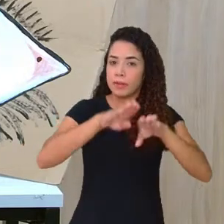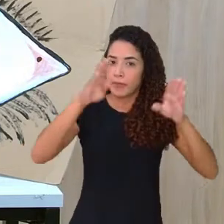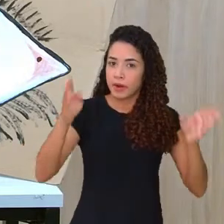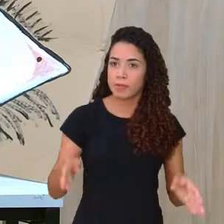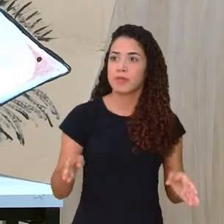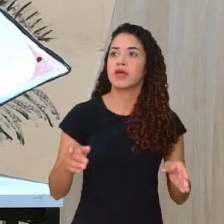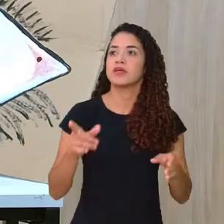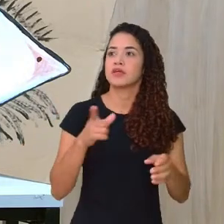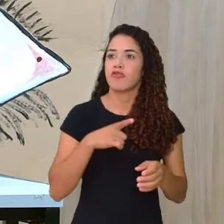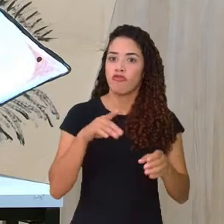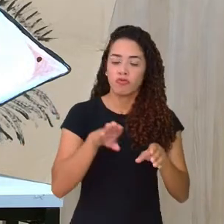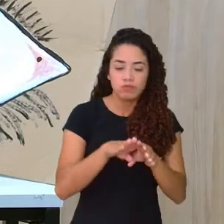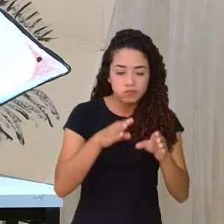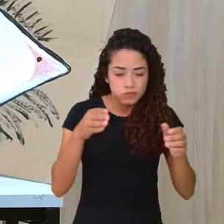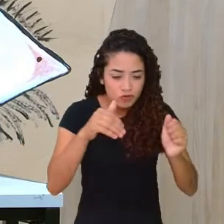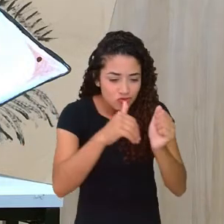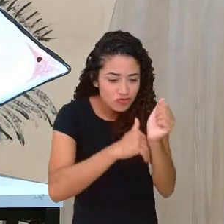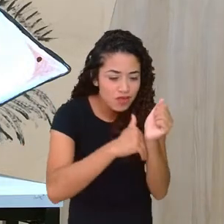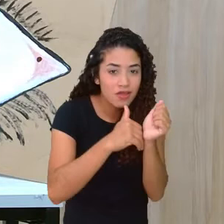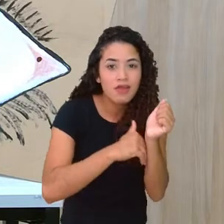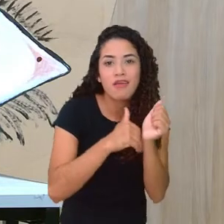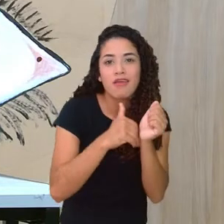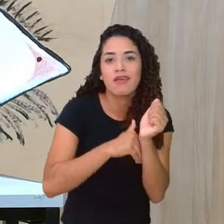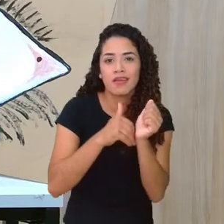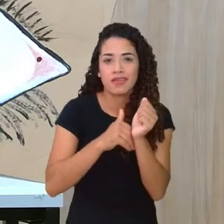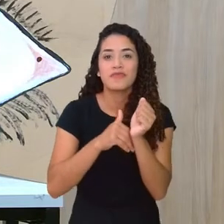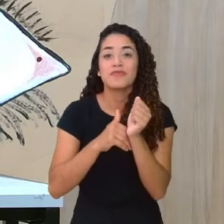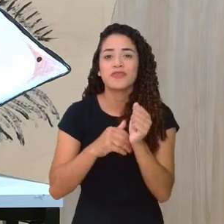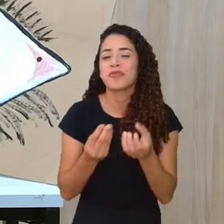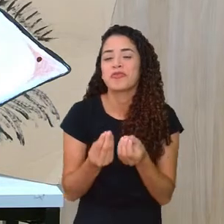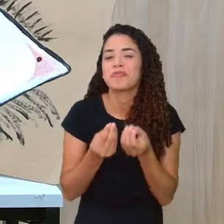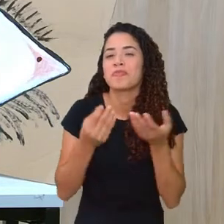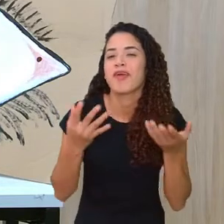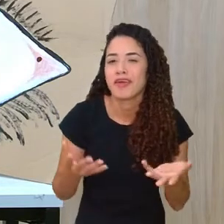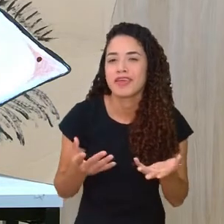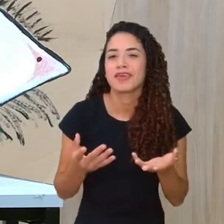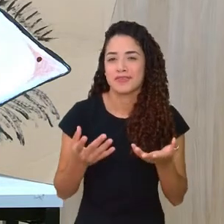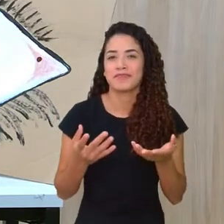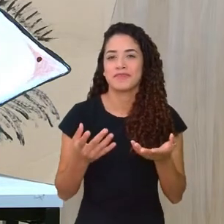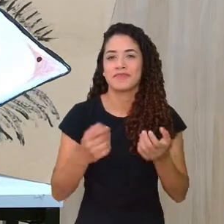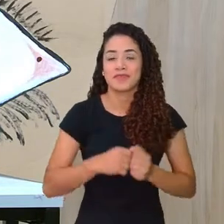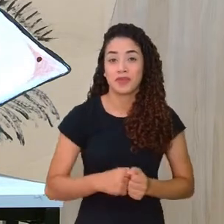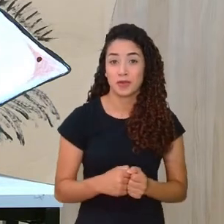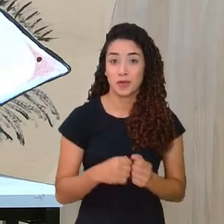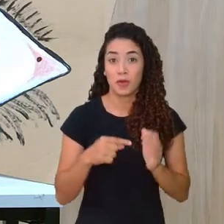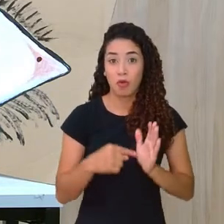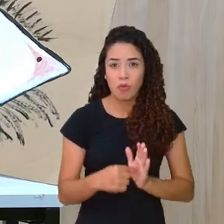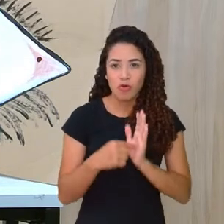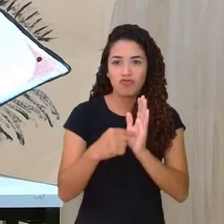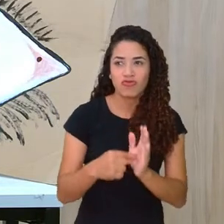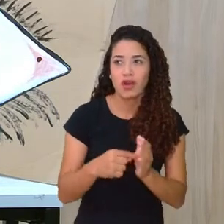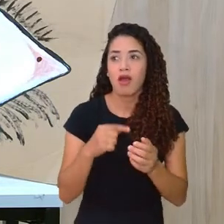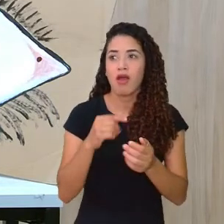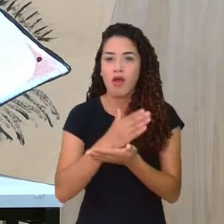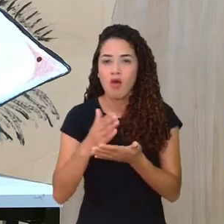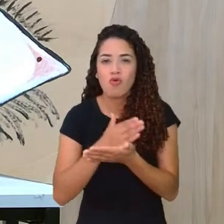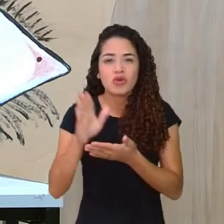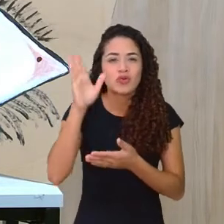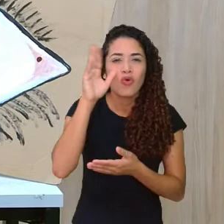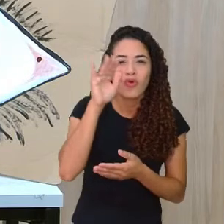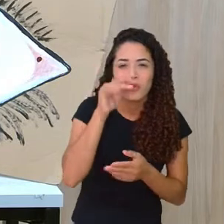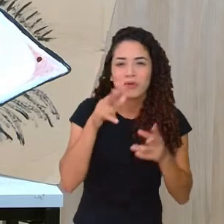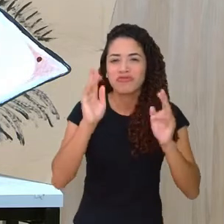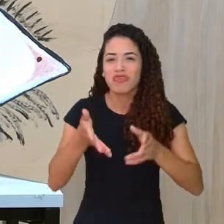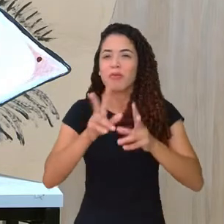um segredo que eu tenho para, vamos dizer assim, para desvendar de alguns curiosos que já devem ter visto algo